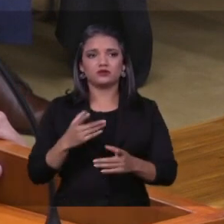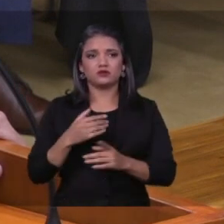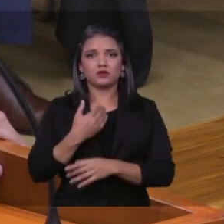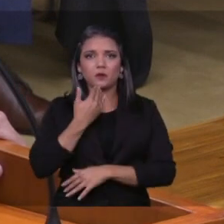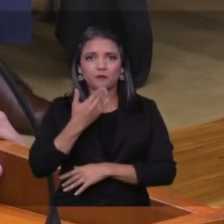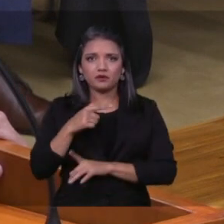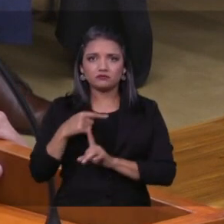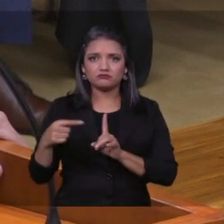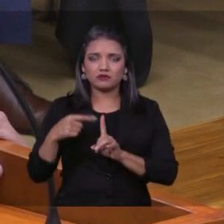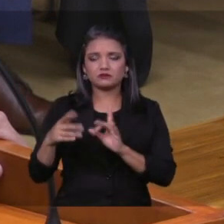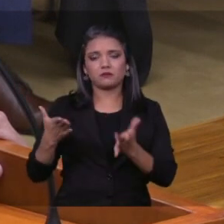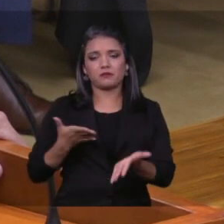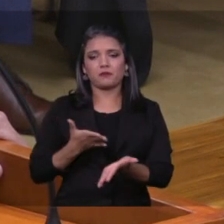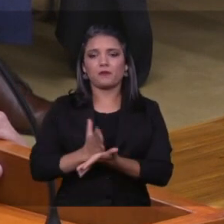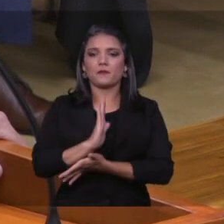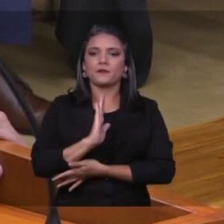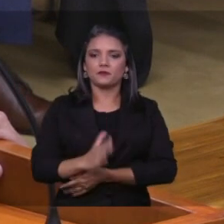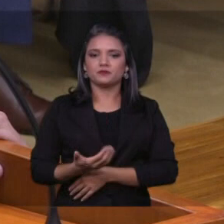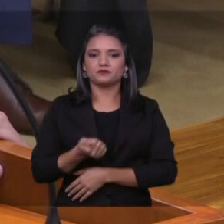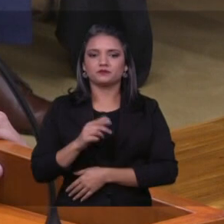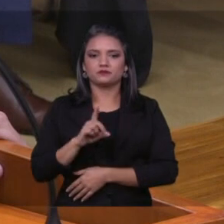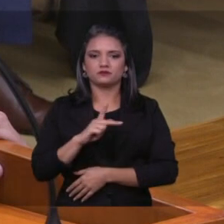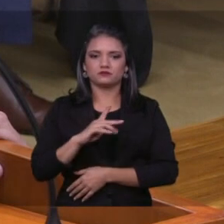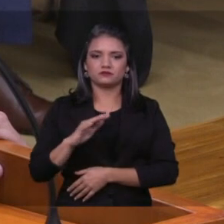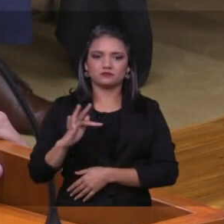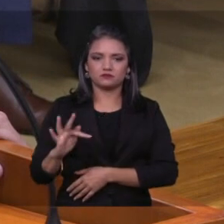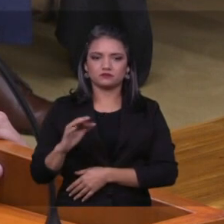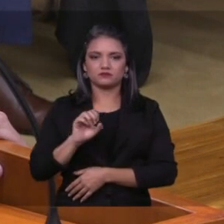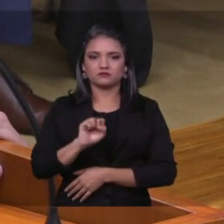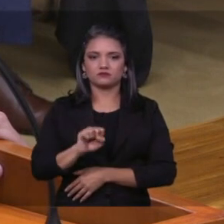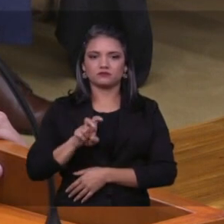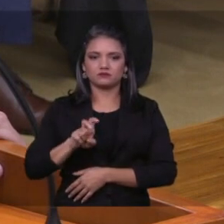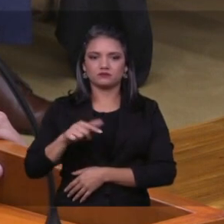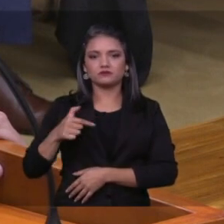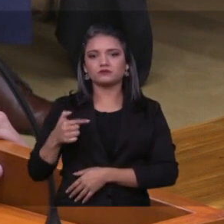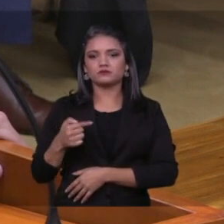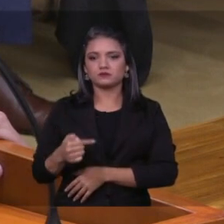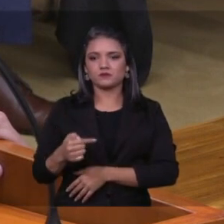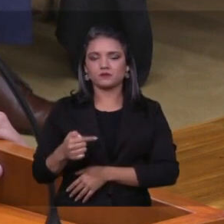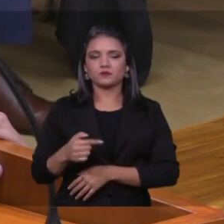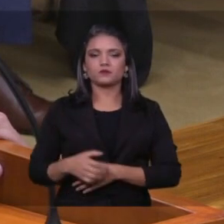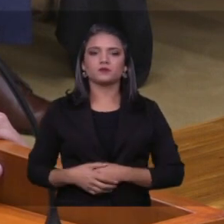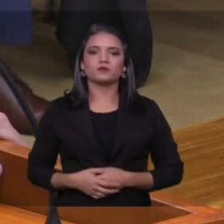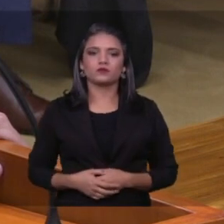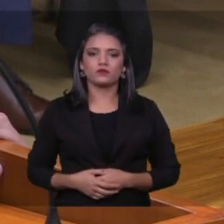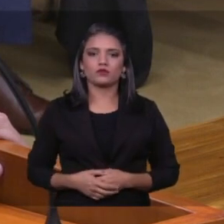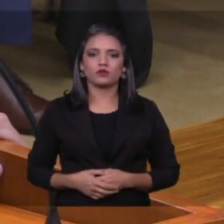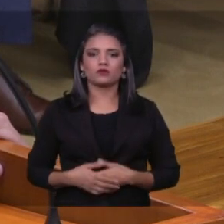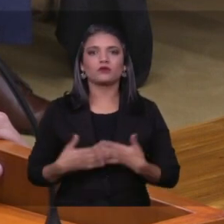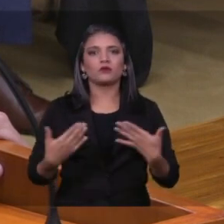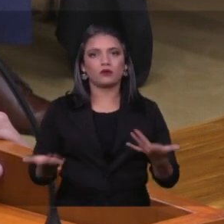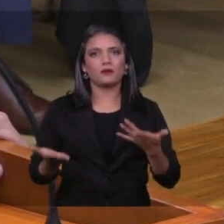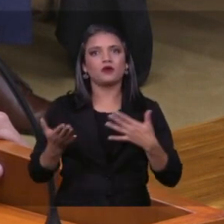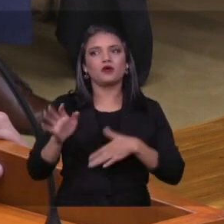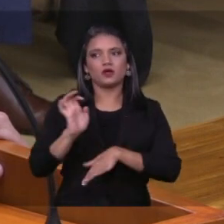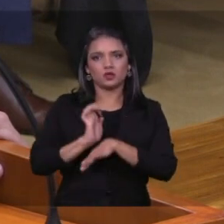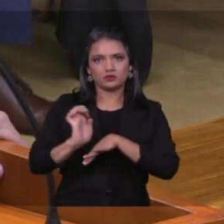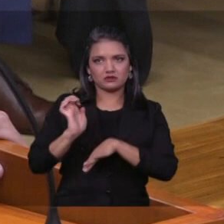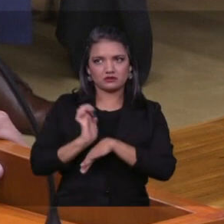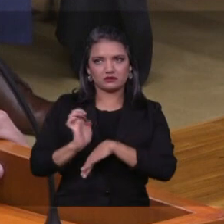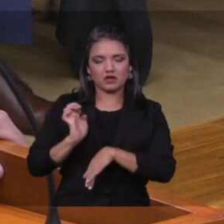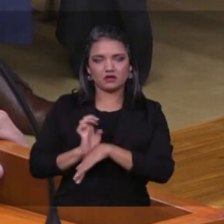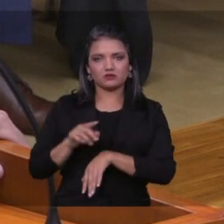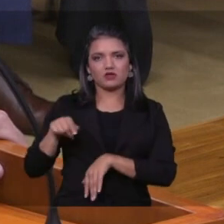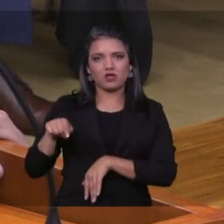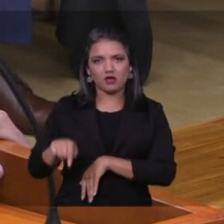pedidos da ADPF 857, no sentido de que os estados sejam compelidos efetivamente